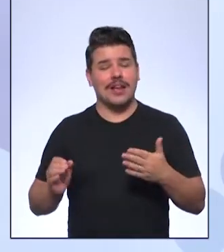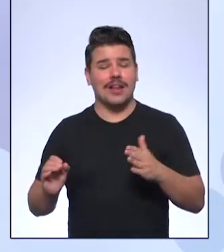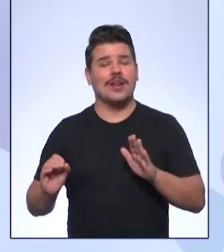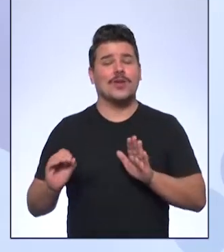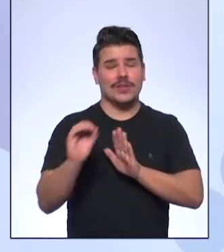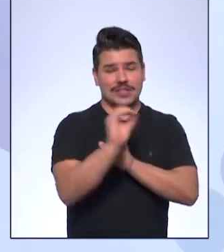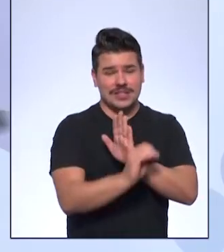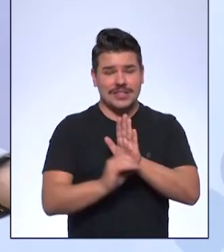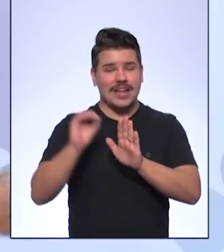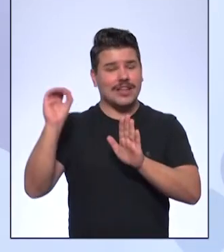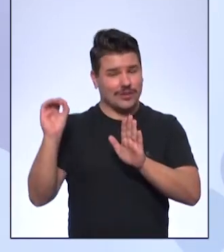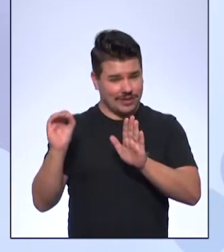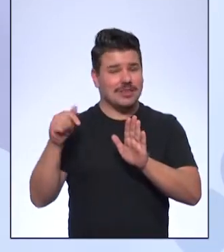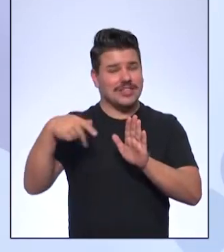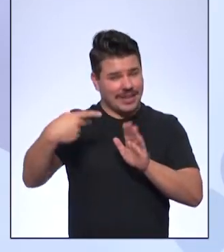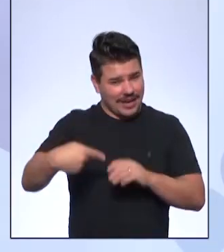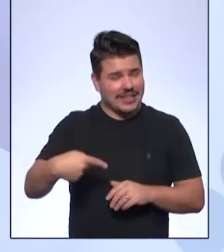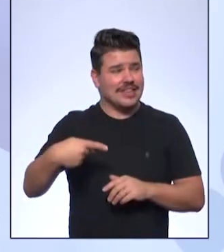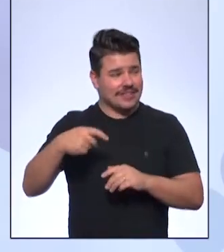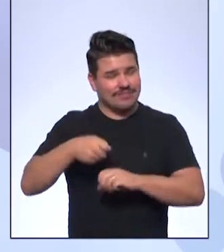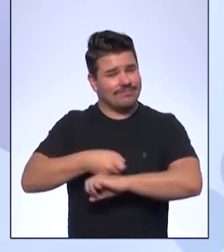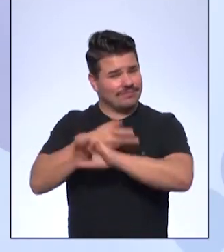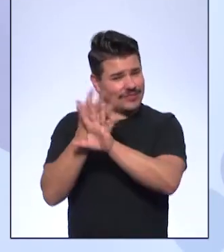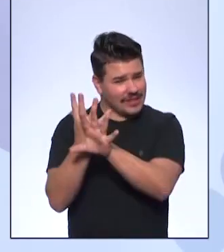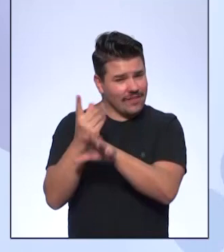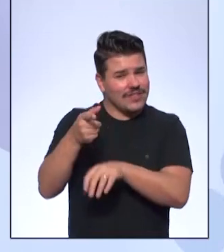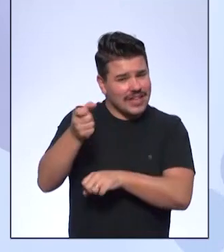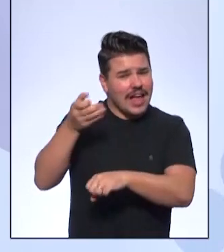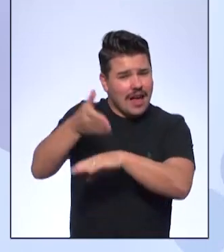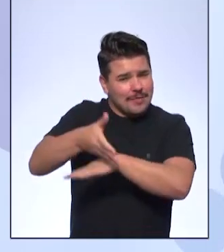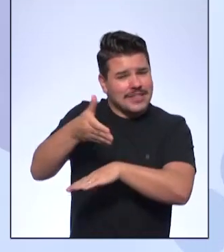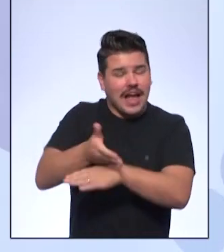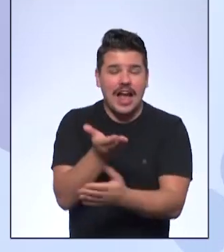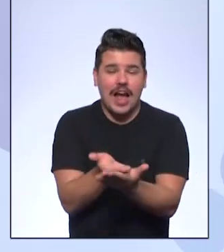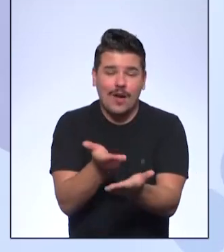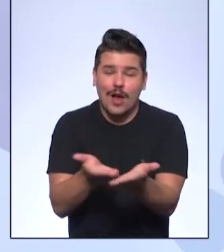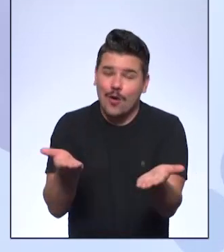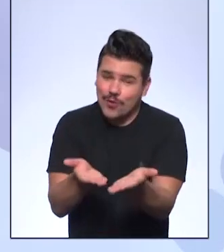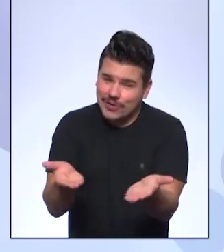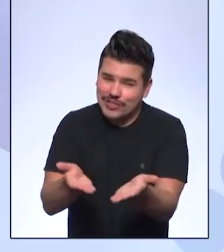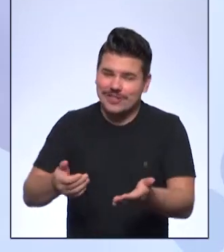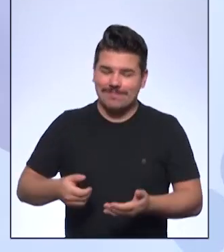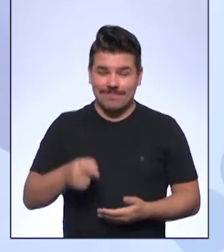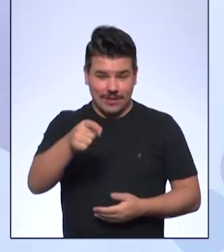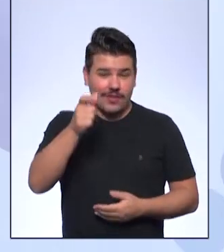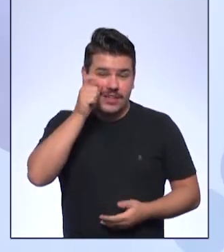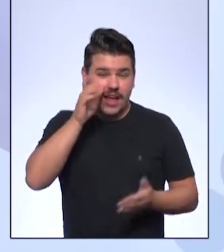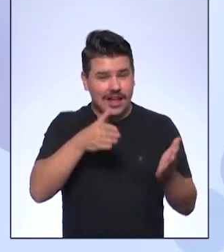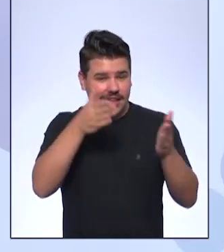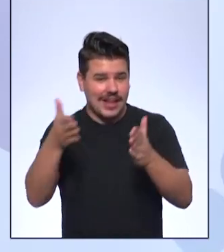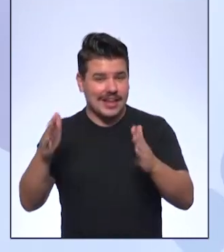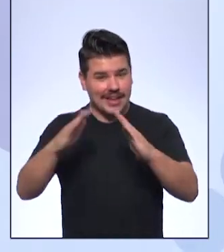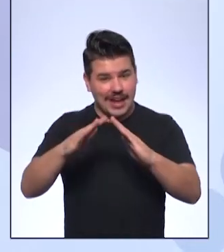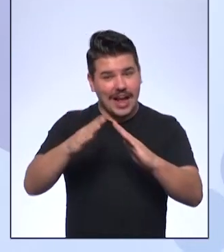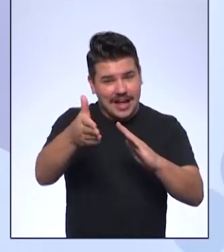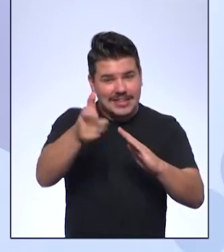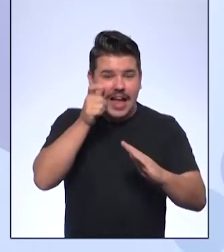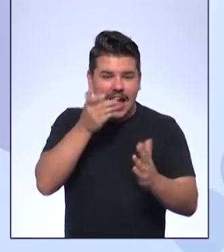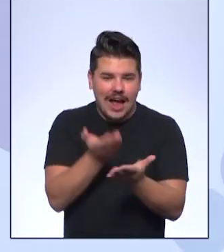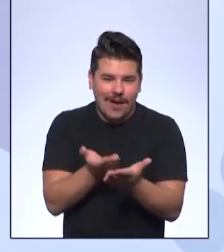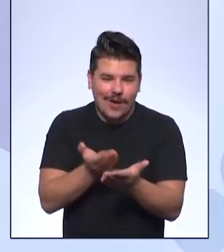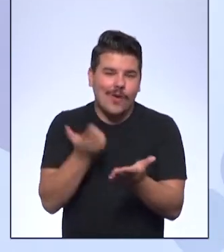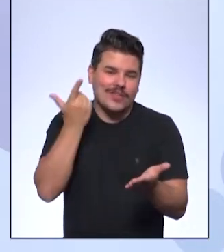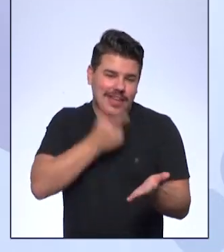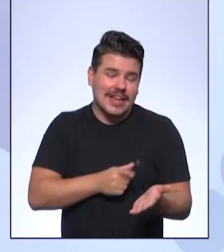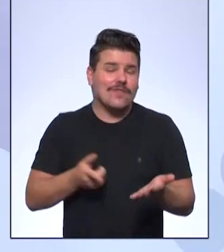TV, mas alguns de vocês também estão usando a internet para acessar as nossas aulas aí de casa, tá? E aí o que acontece? A gente sabe